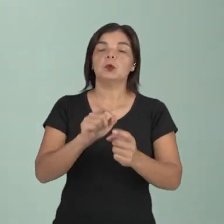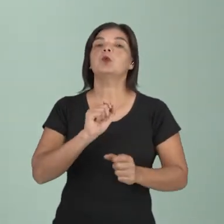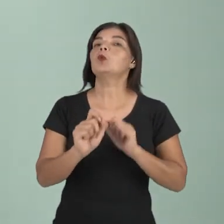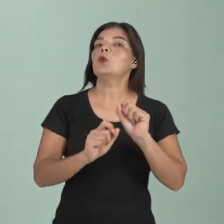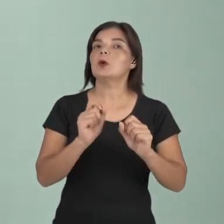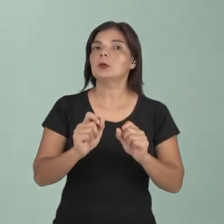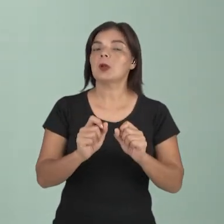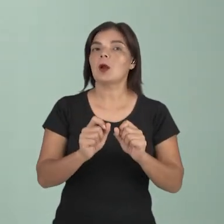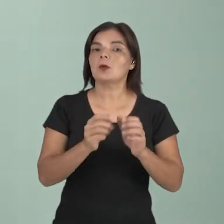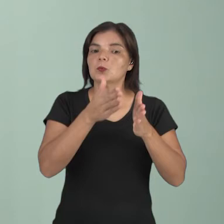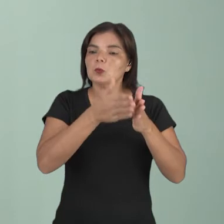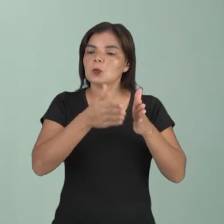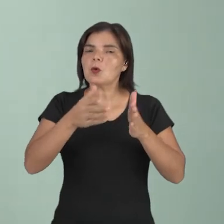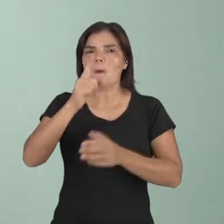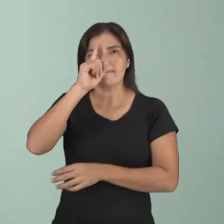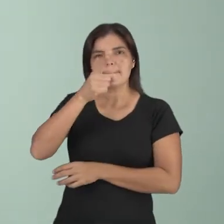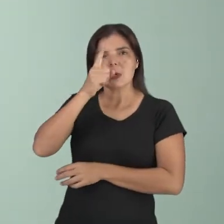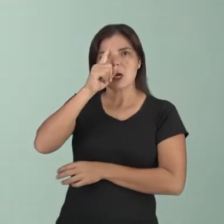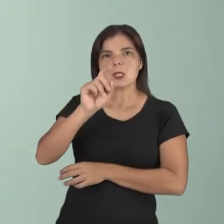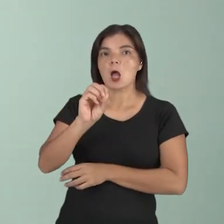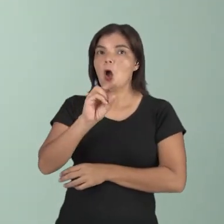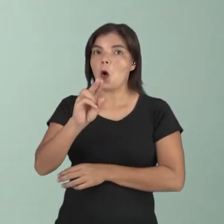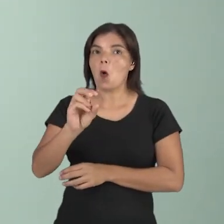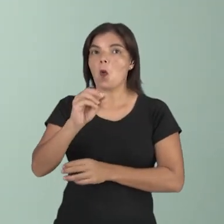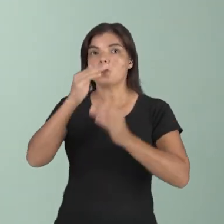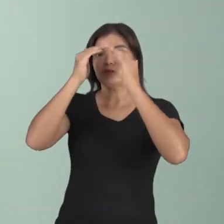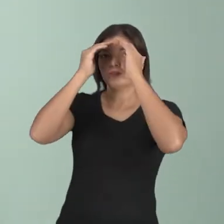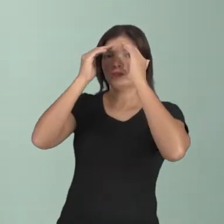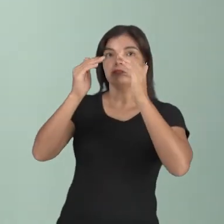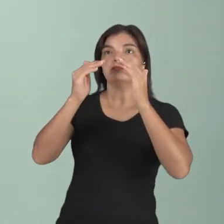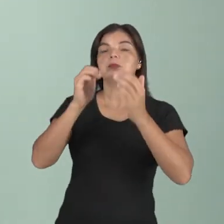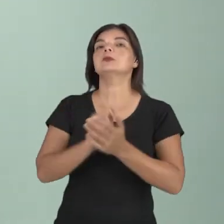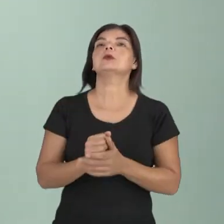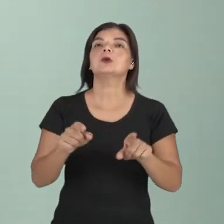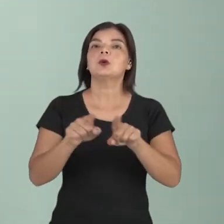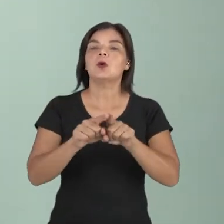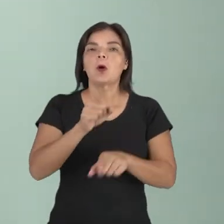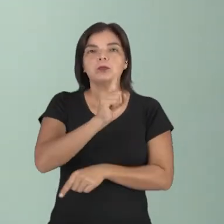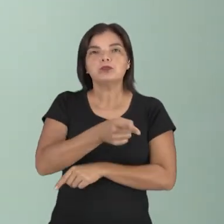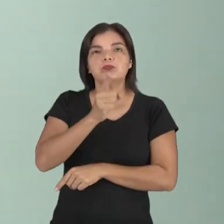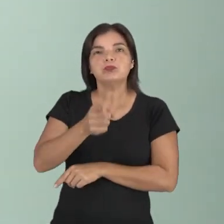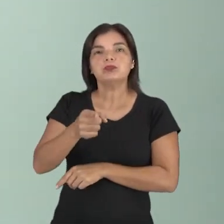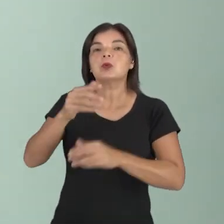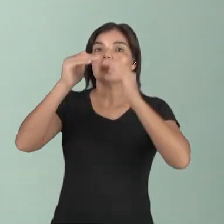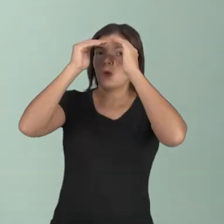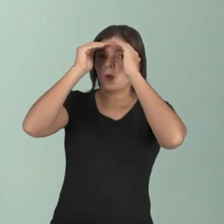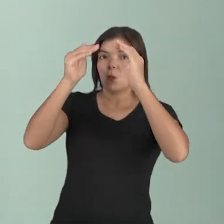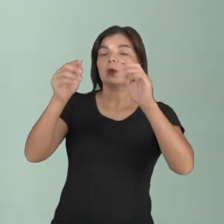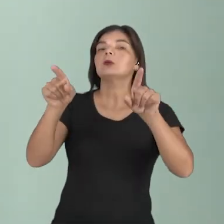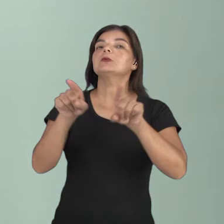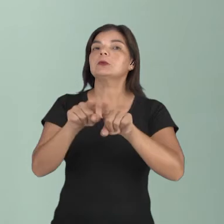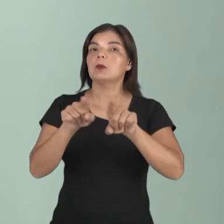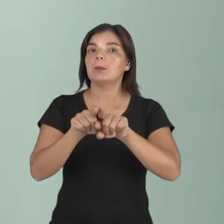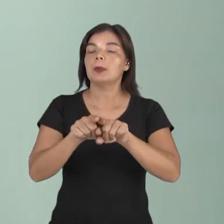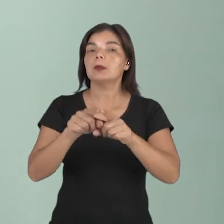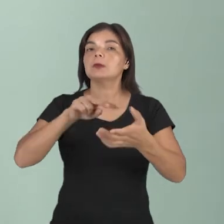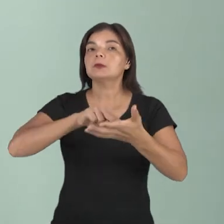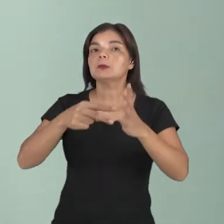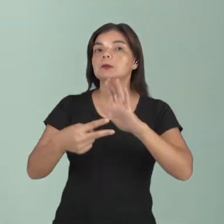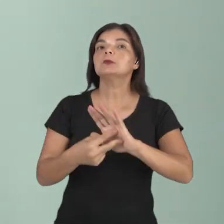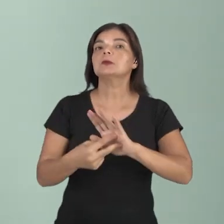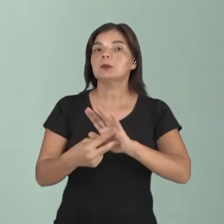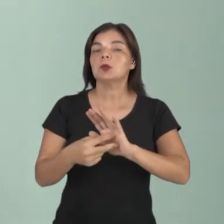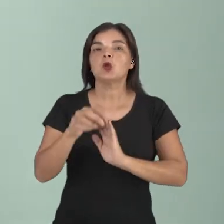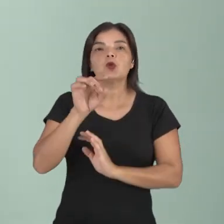de ordenar o outro ou de obedecer. Ordenar e obedecer, nesse